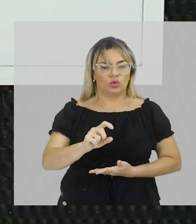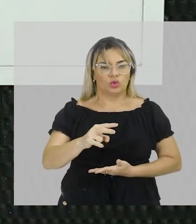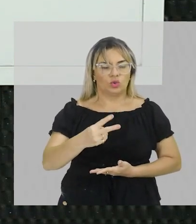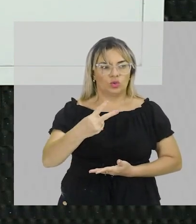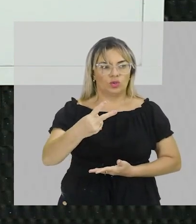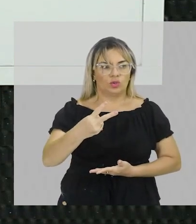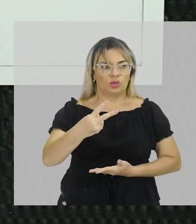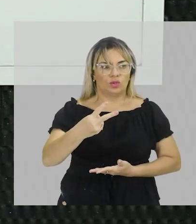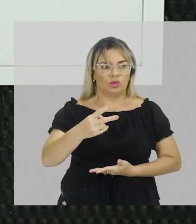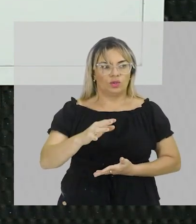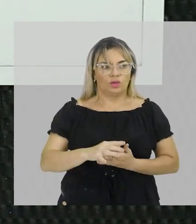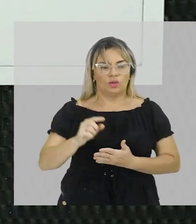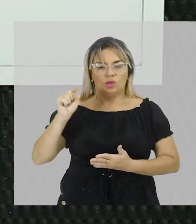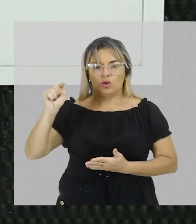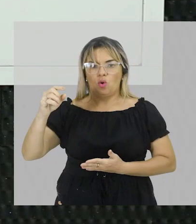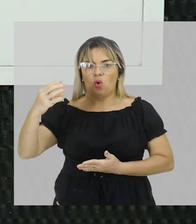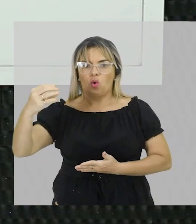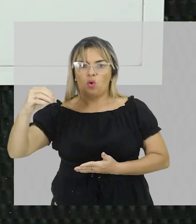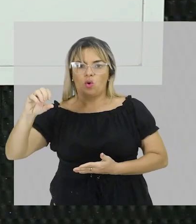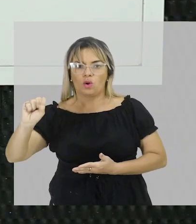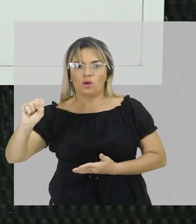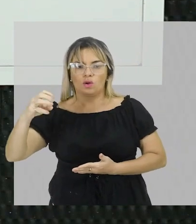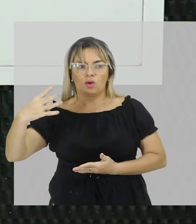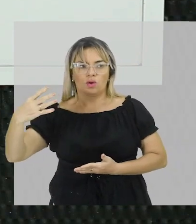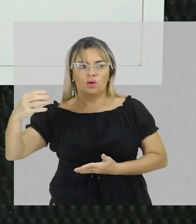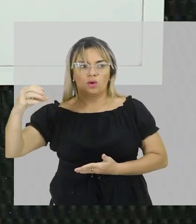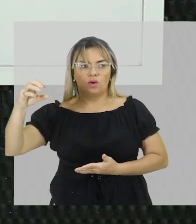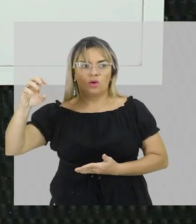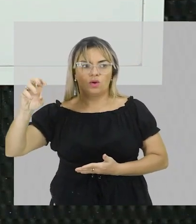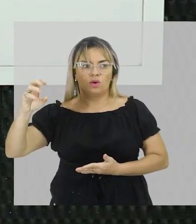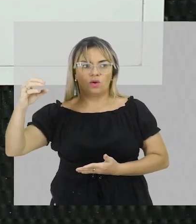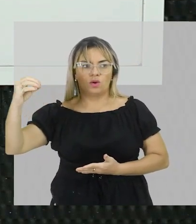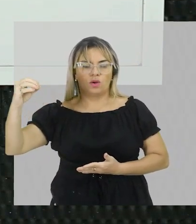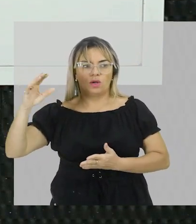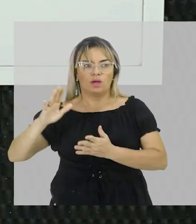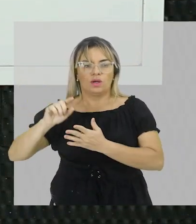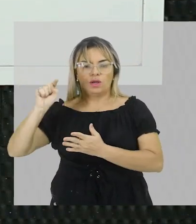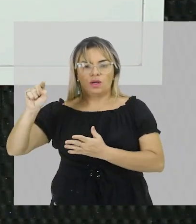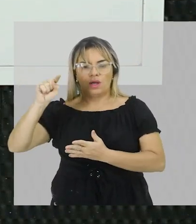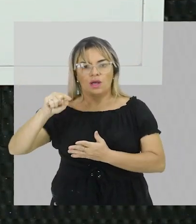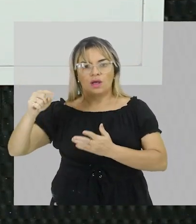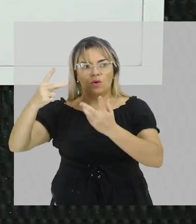Galera, o cosseno de 45 graus é raiz de 2 sobre 2, ó.